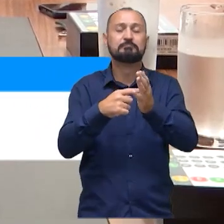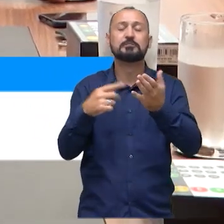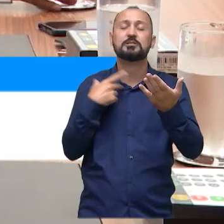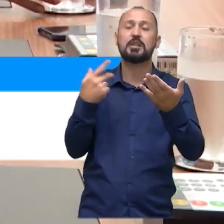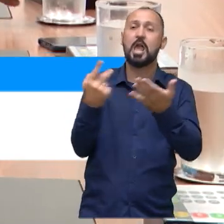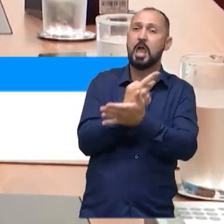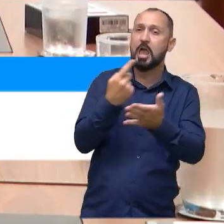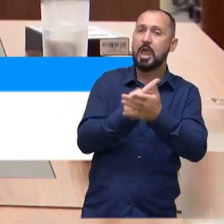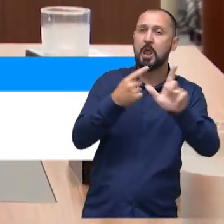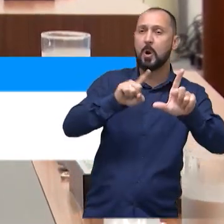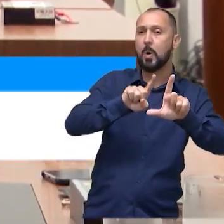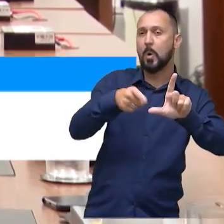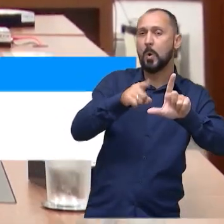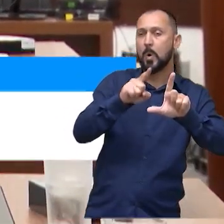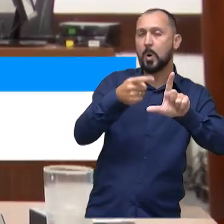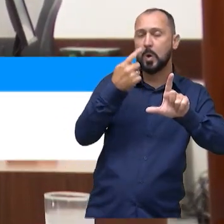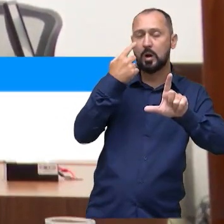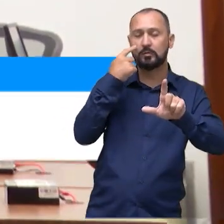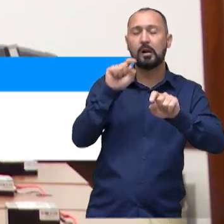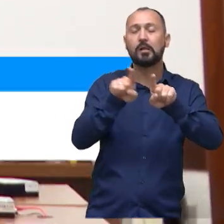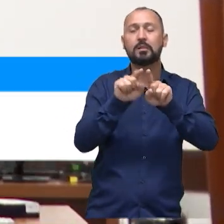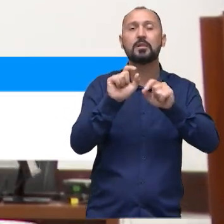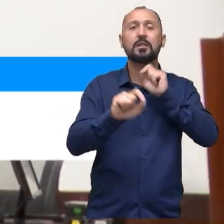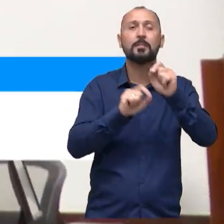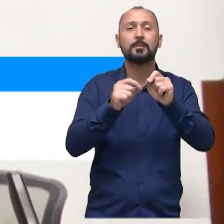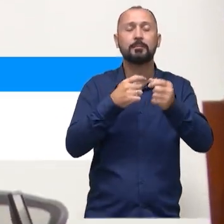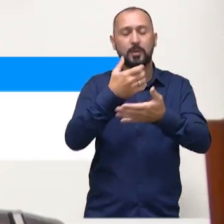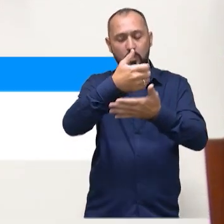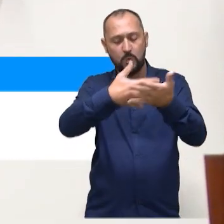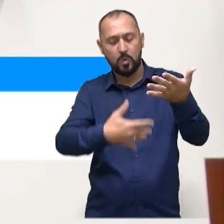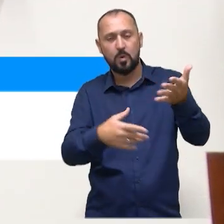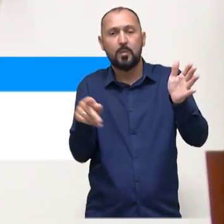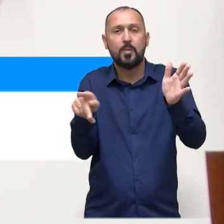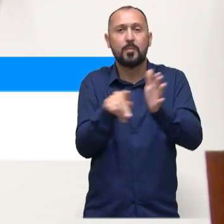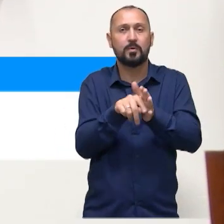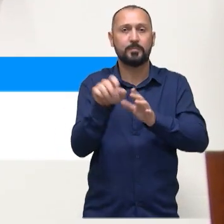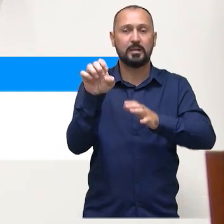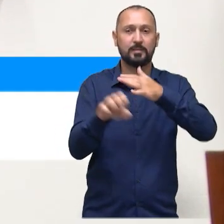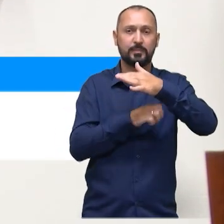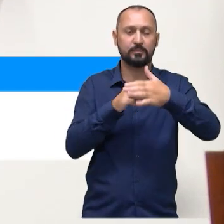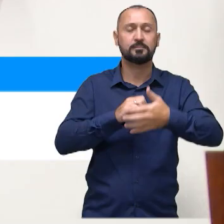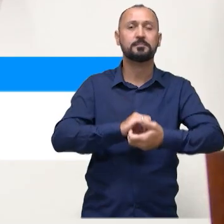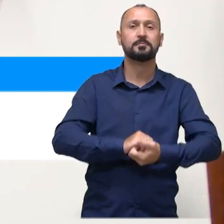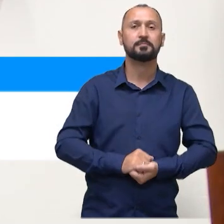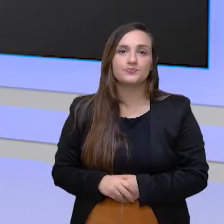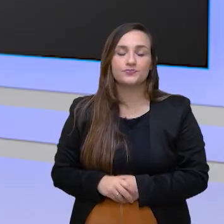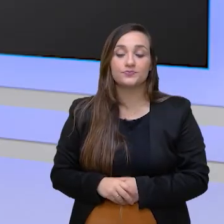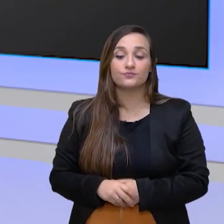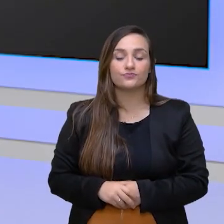de irregularidades na medição da energia e na leitura de consumo pela empresa no estado.